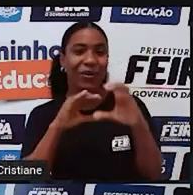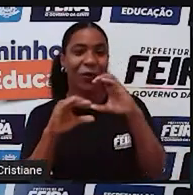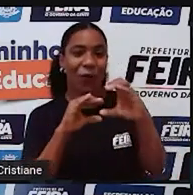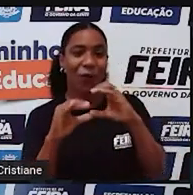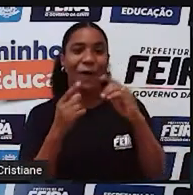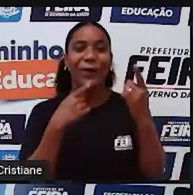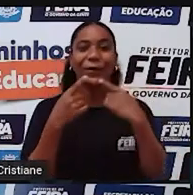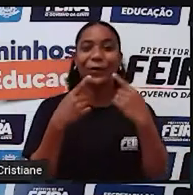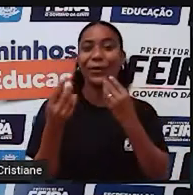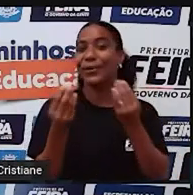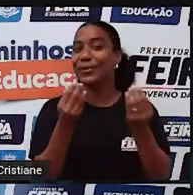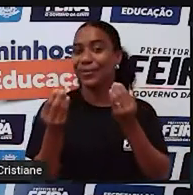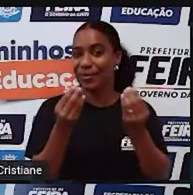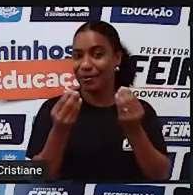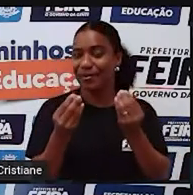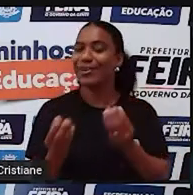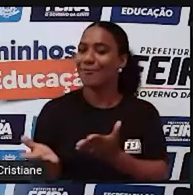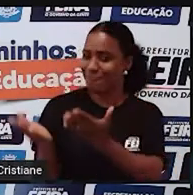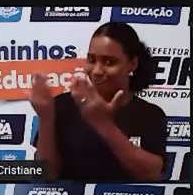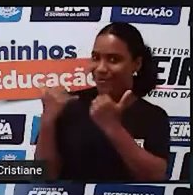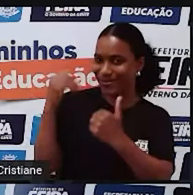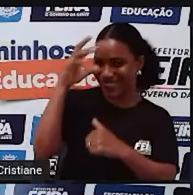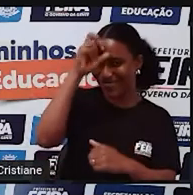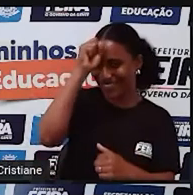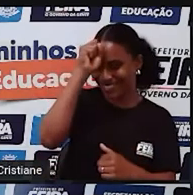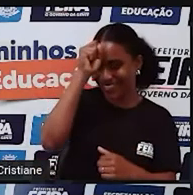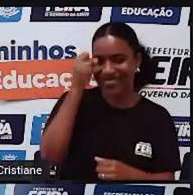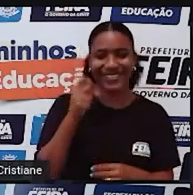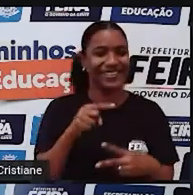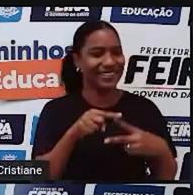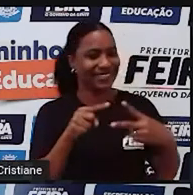nossos conhecimentos a partir dessas perguntas.